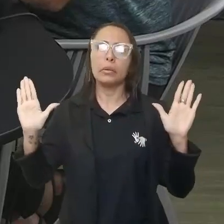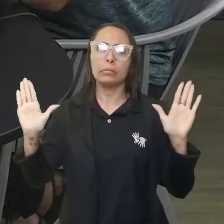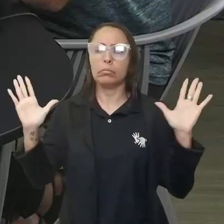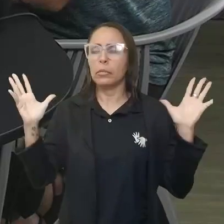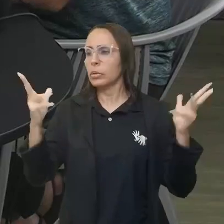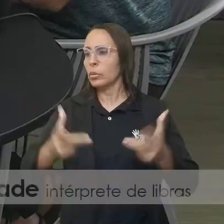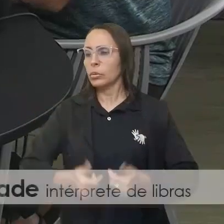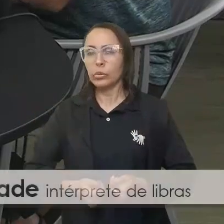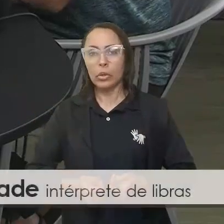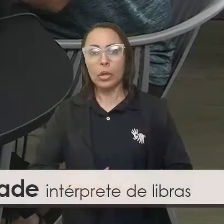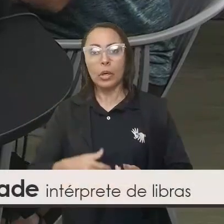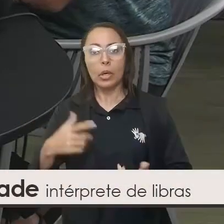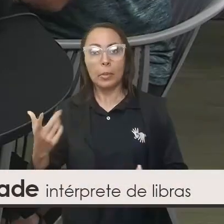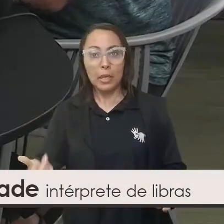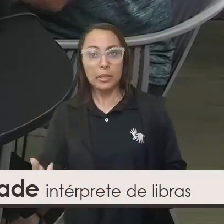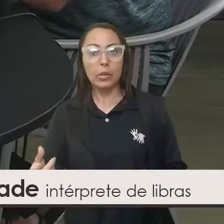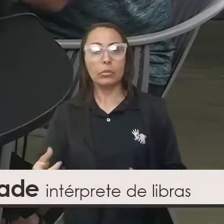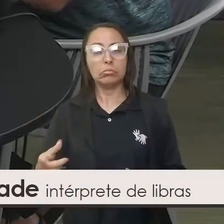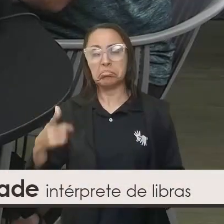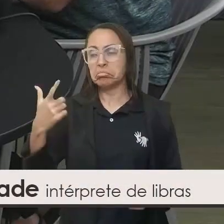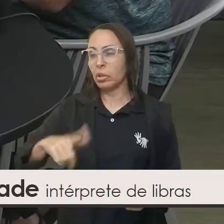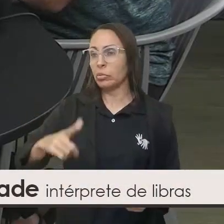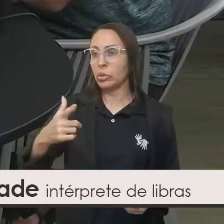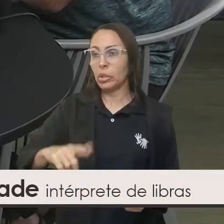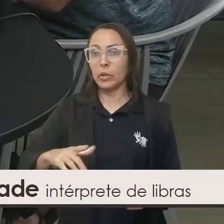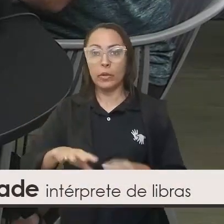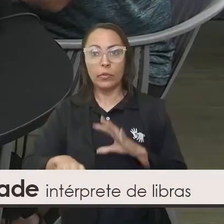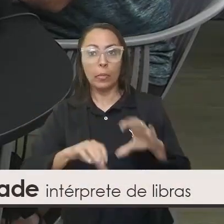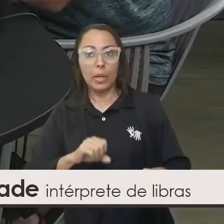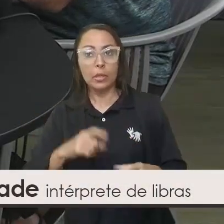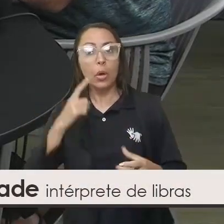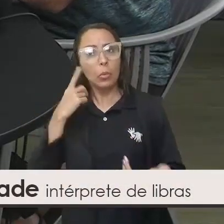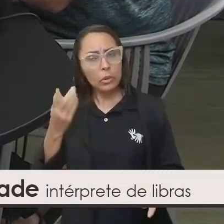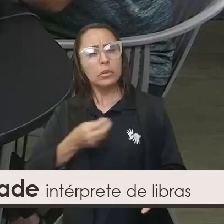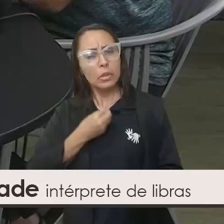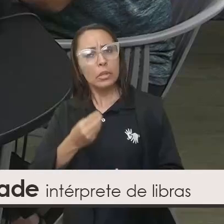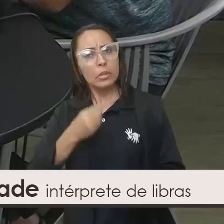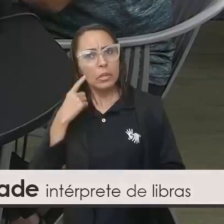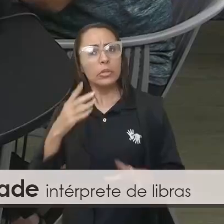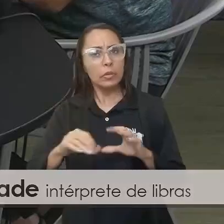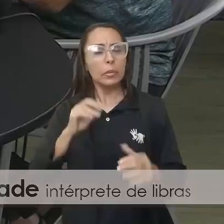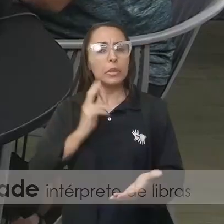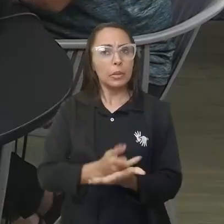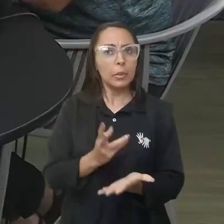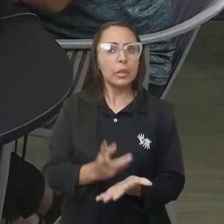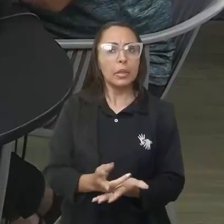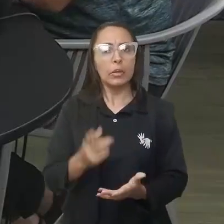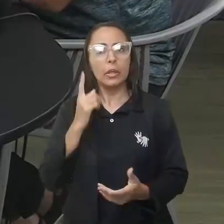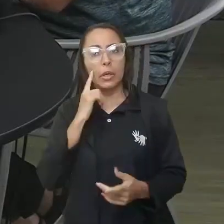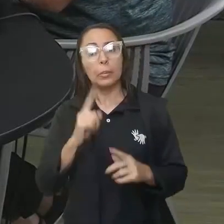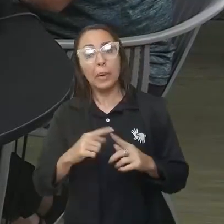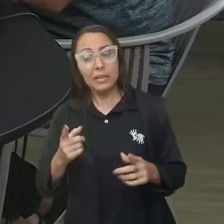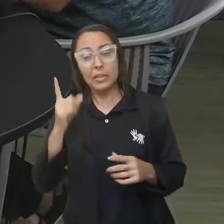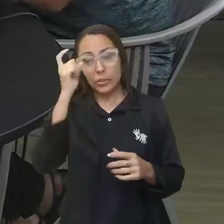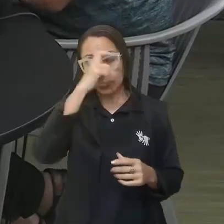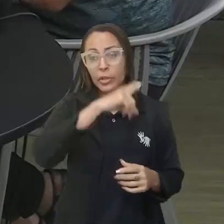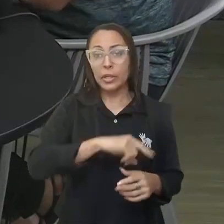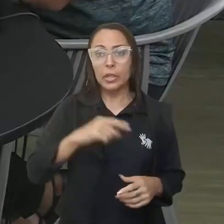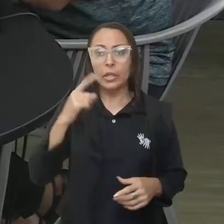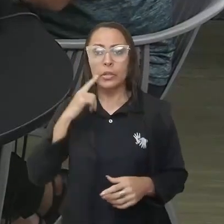Né? Mas então, eu não tive formação, por isso que existe a formação continuada. E por isso que existe a UNESG. Mas fica difícil aquele